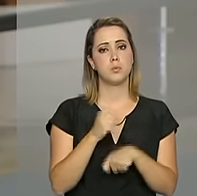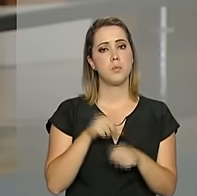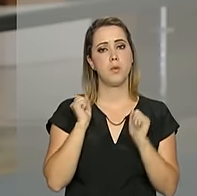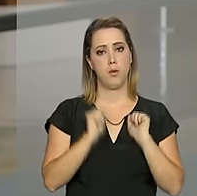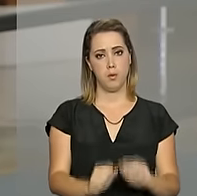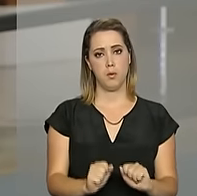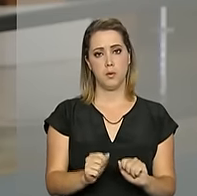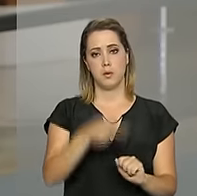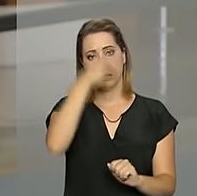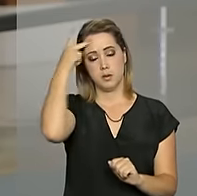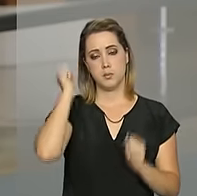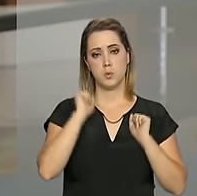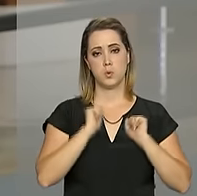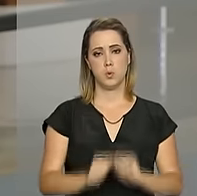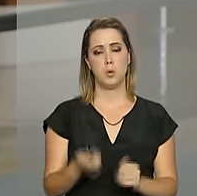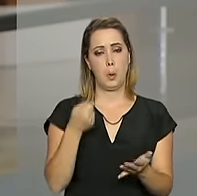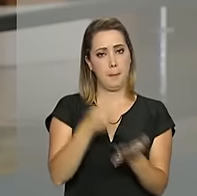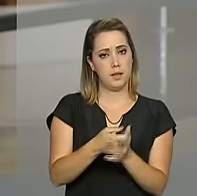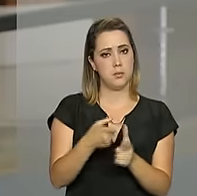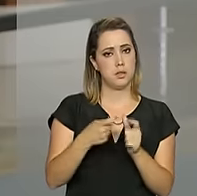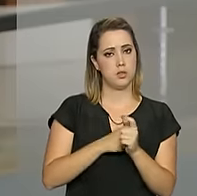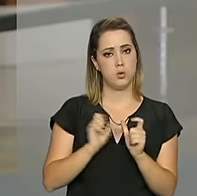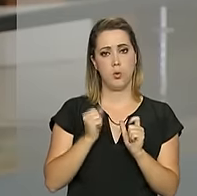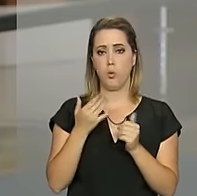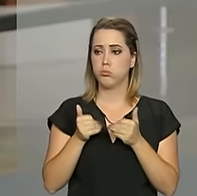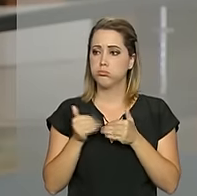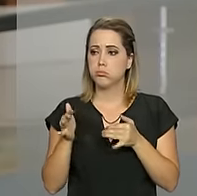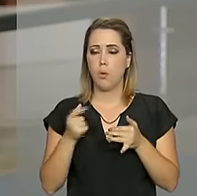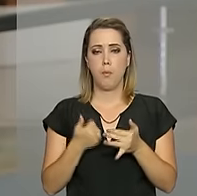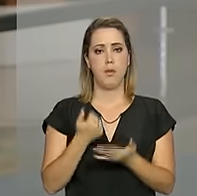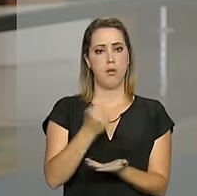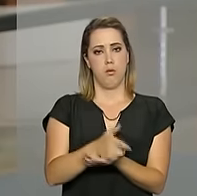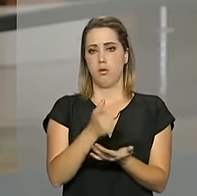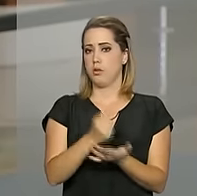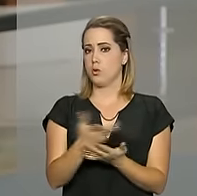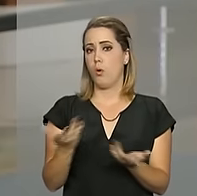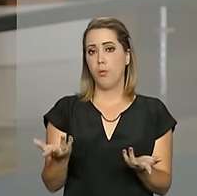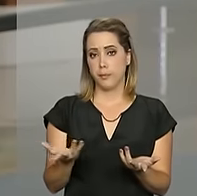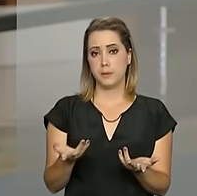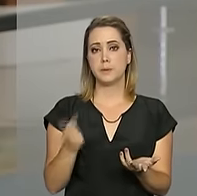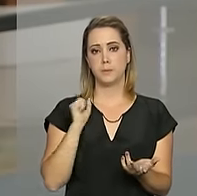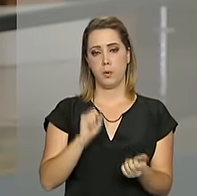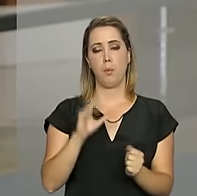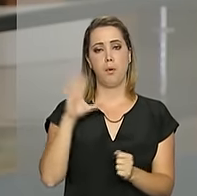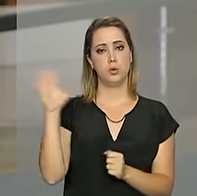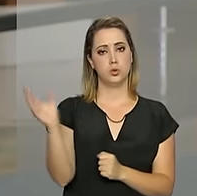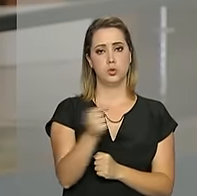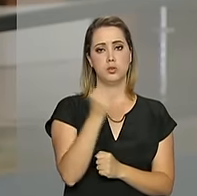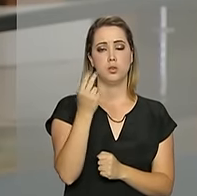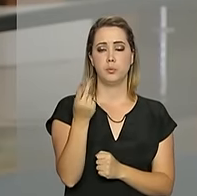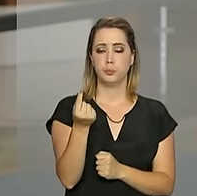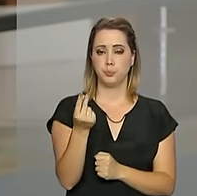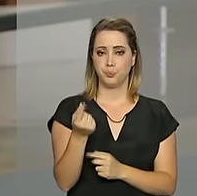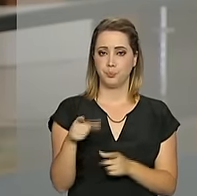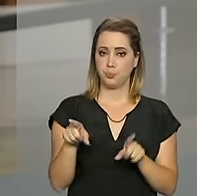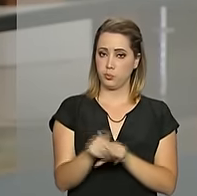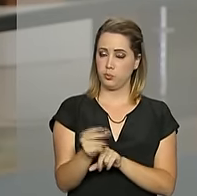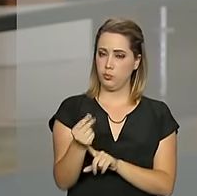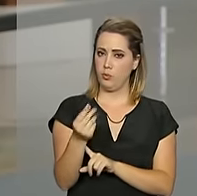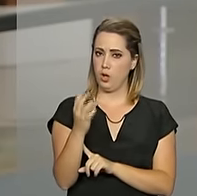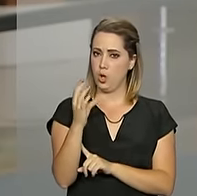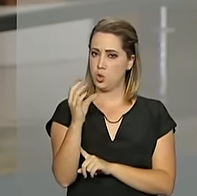pessoas possam ou pagar dívidas ou ampliar o consumo. Tem direito a sacar os recursos de